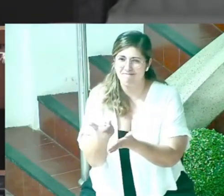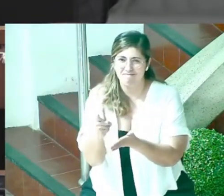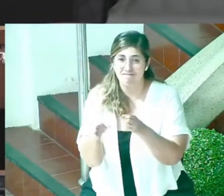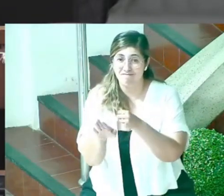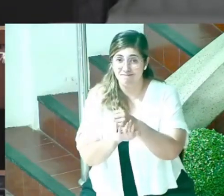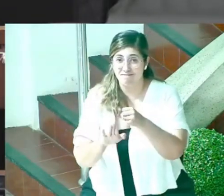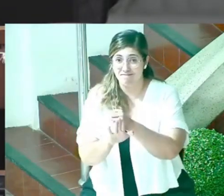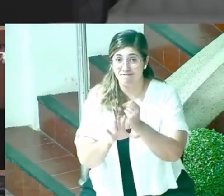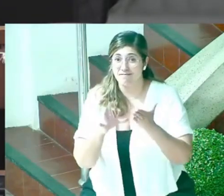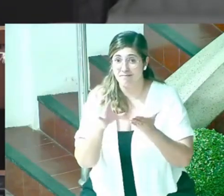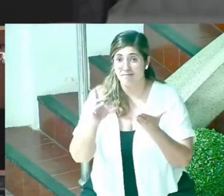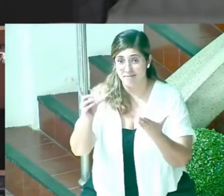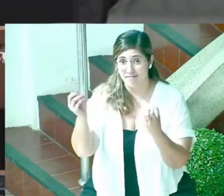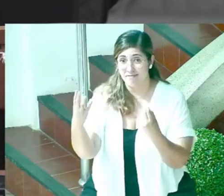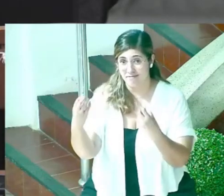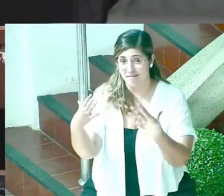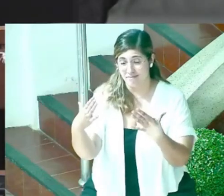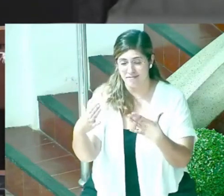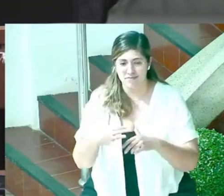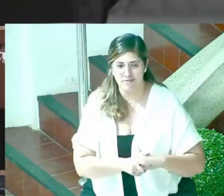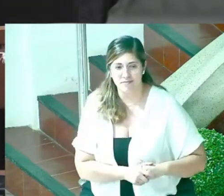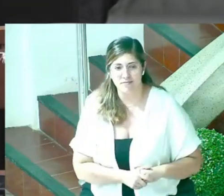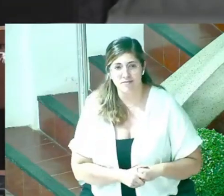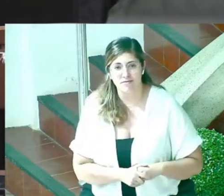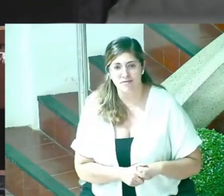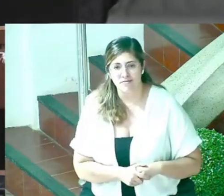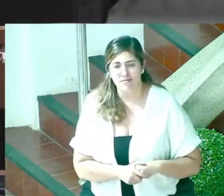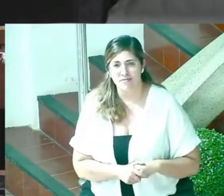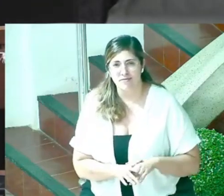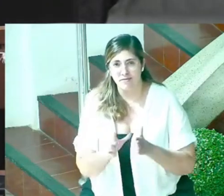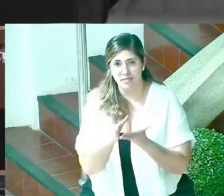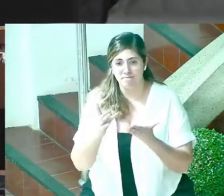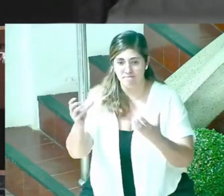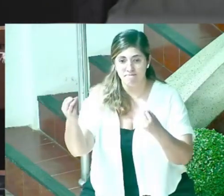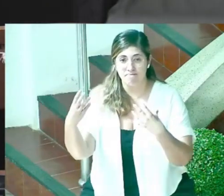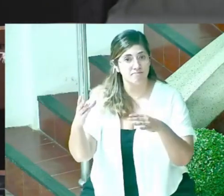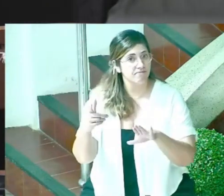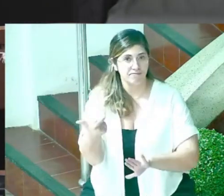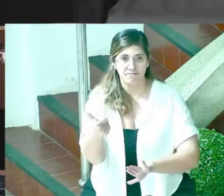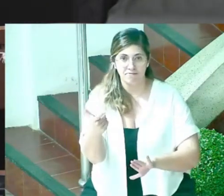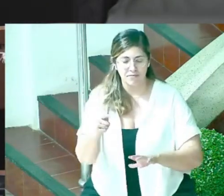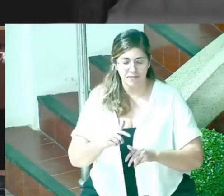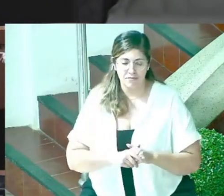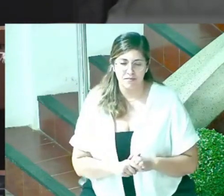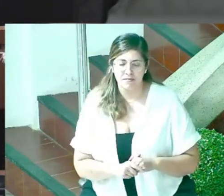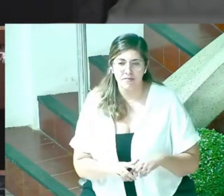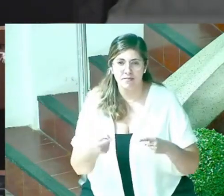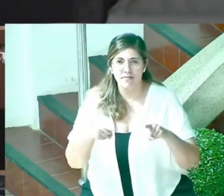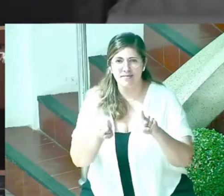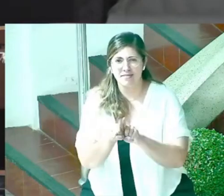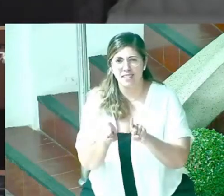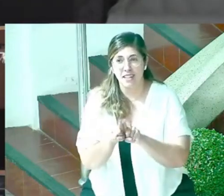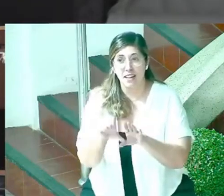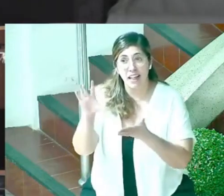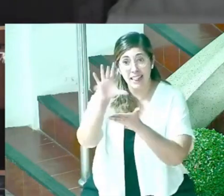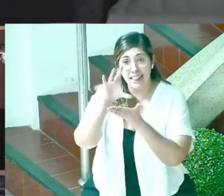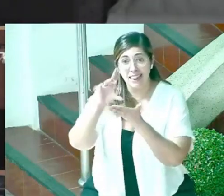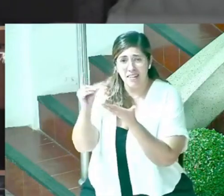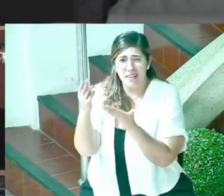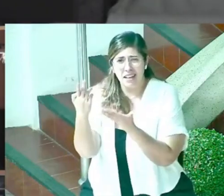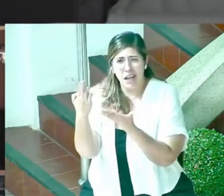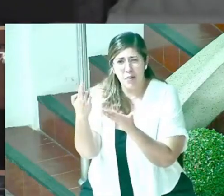hoje. Não há nenhum problema em nós pedirmos a Deus para suprir as nossas necessidades,